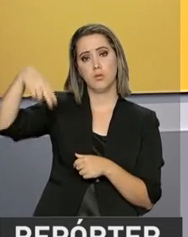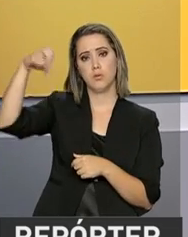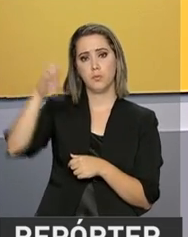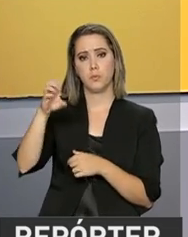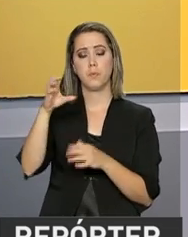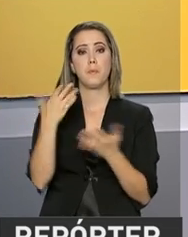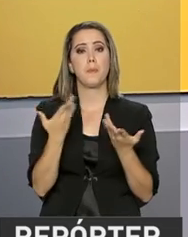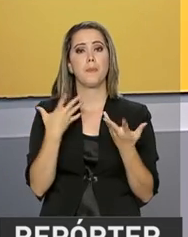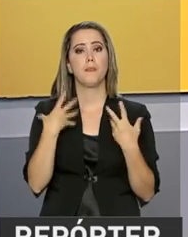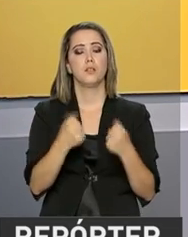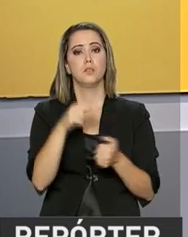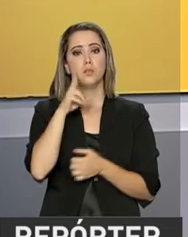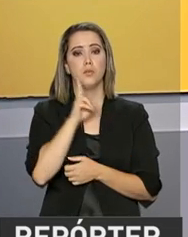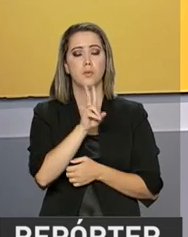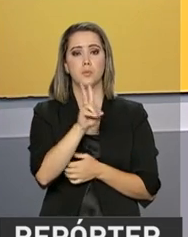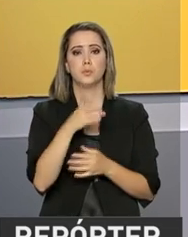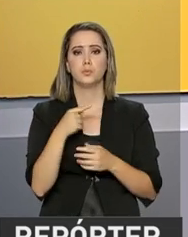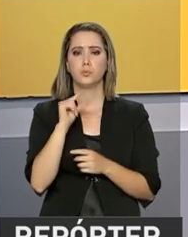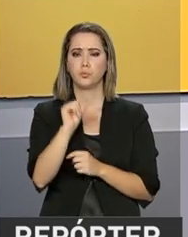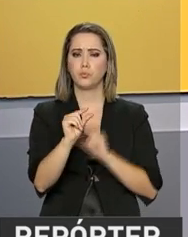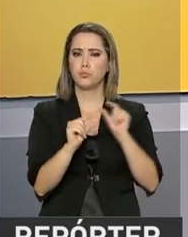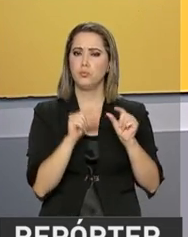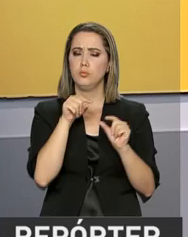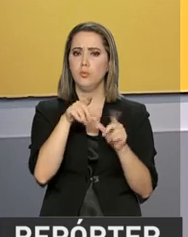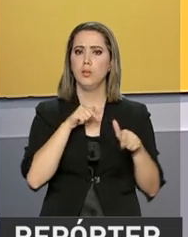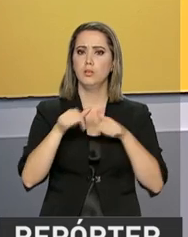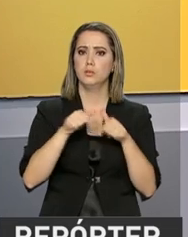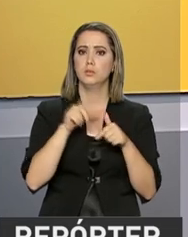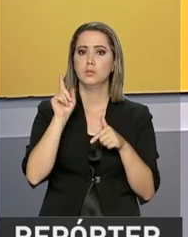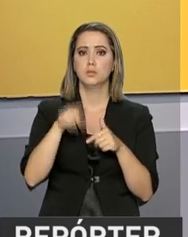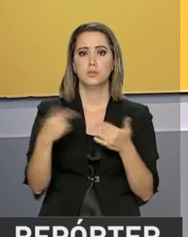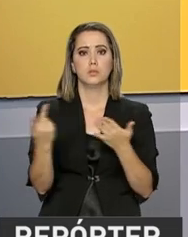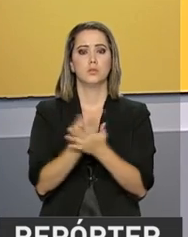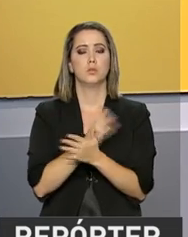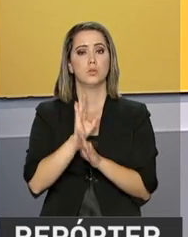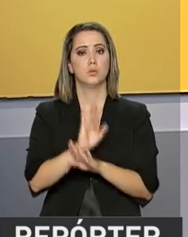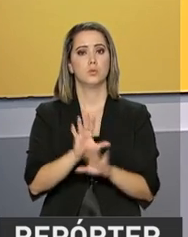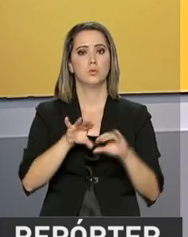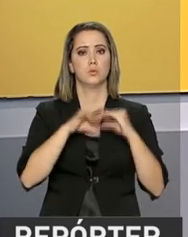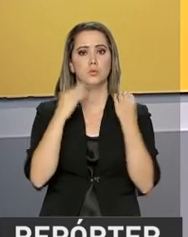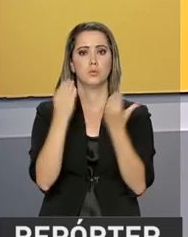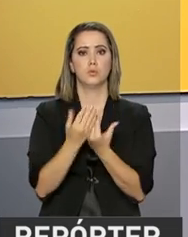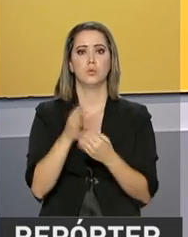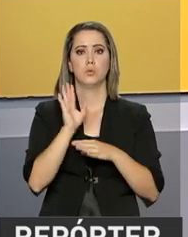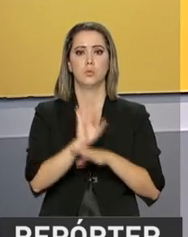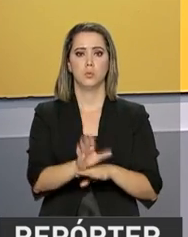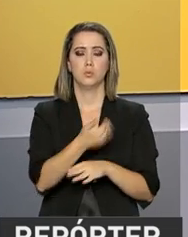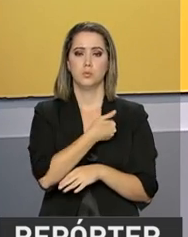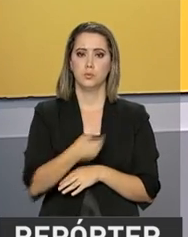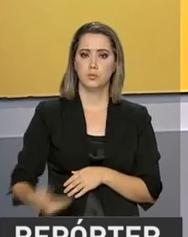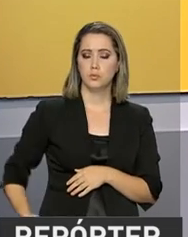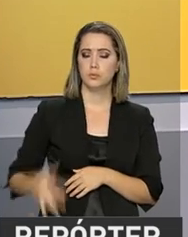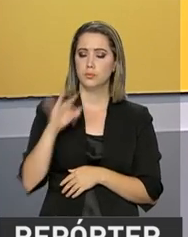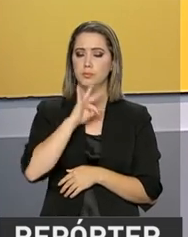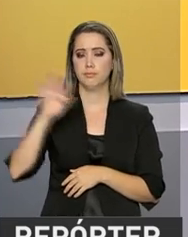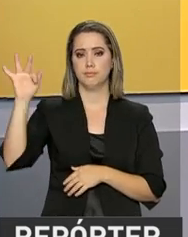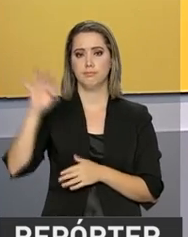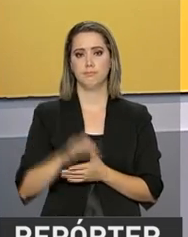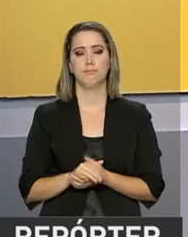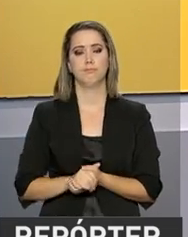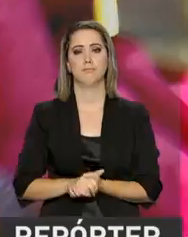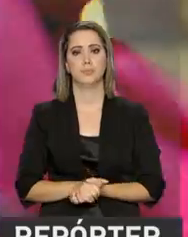Nordeste brasileiro. Vamos conhecer um pouco mais sobre esse trabalho que é feito pela comunidade com apoio do governo